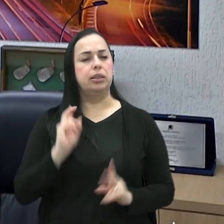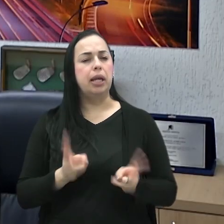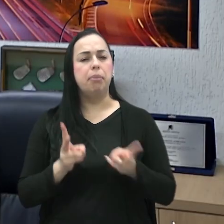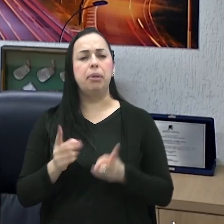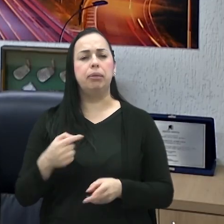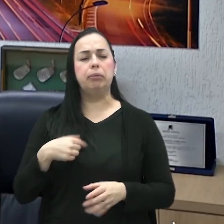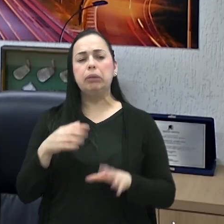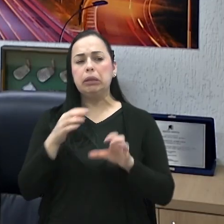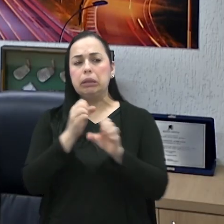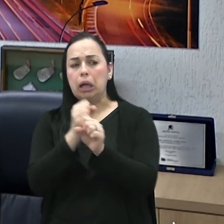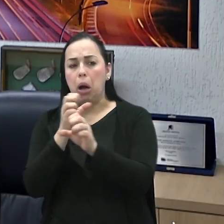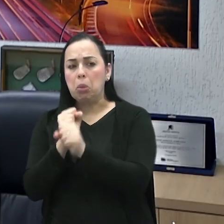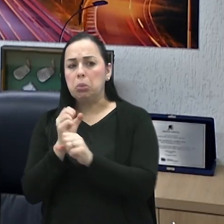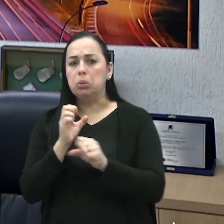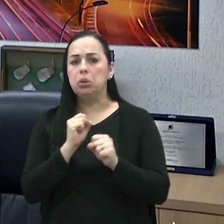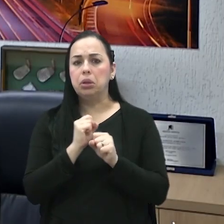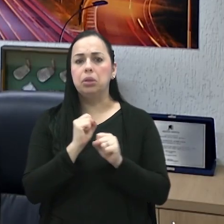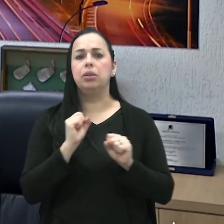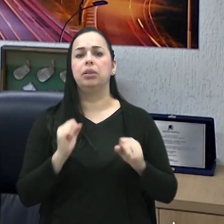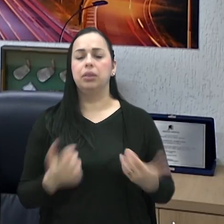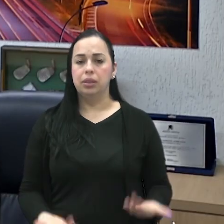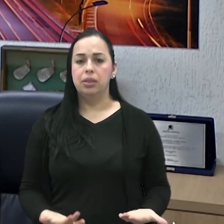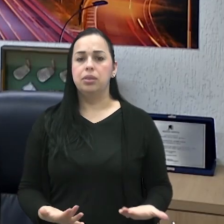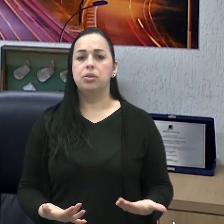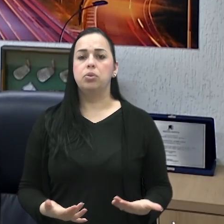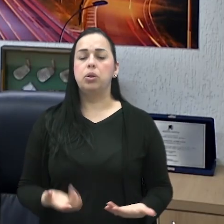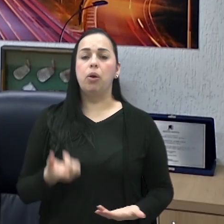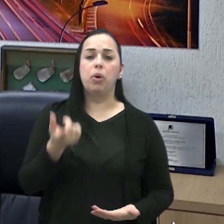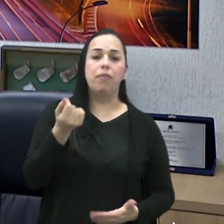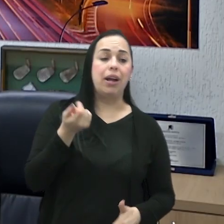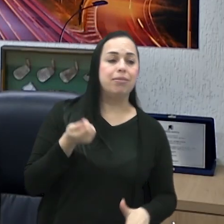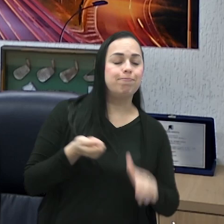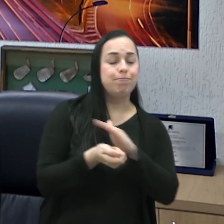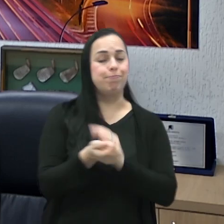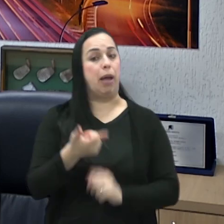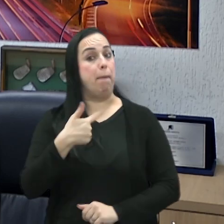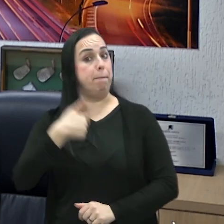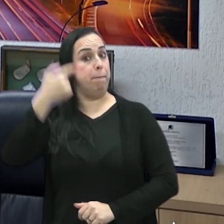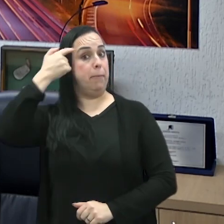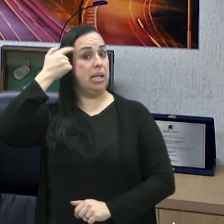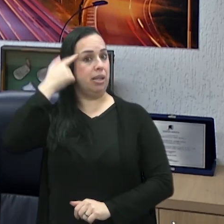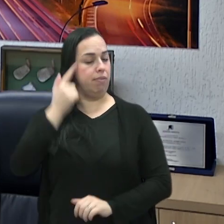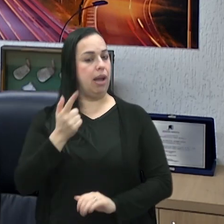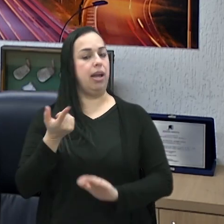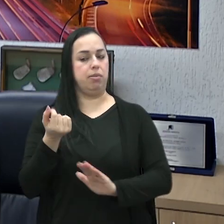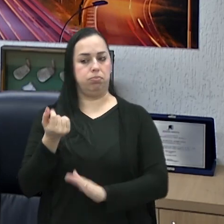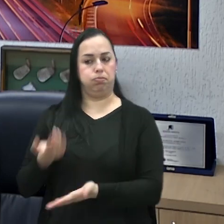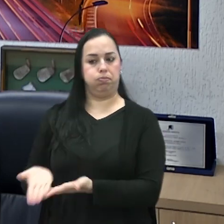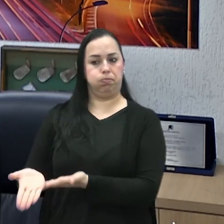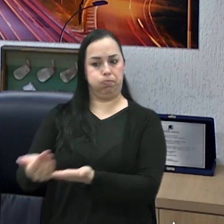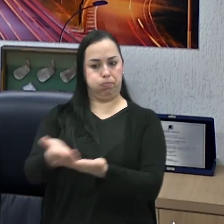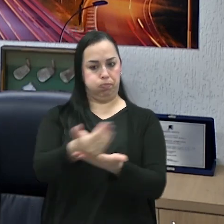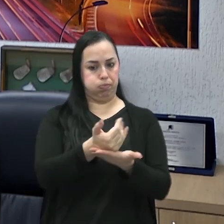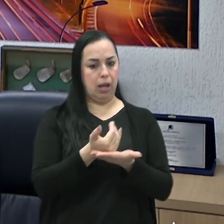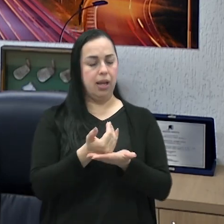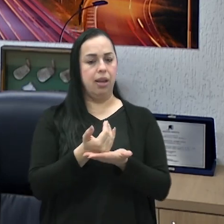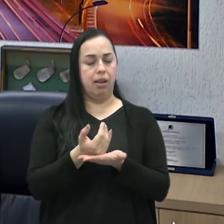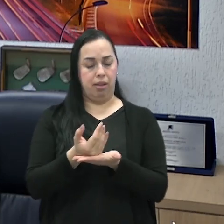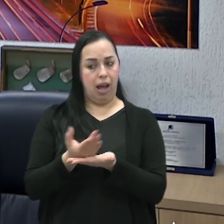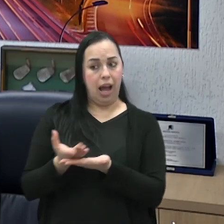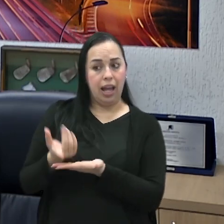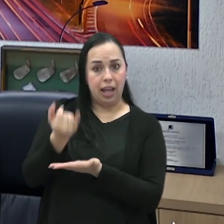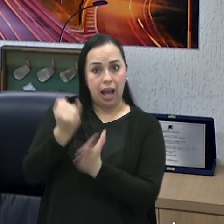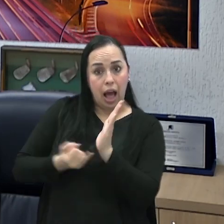uma previsão orçamentária, é exatamente essa função da LDO, o quanto que a gente acha que a gente vai arrecadar no próximo ano e aí como que a gente